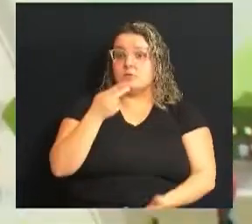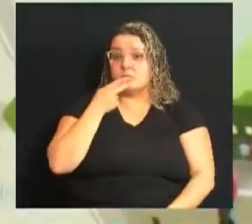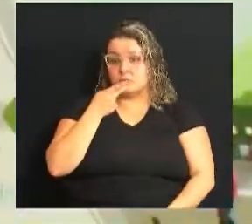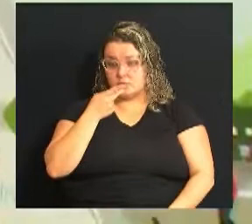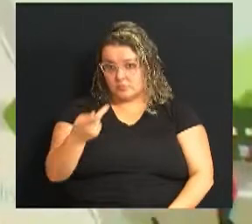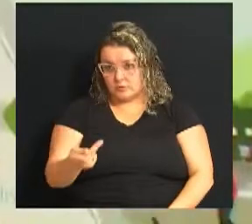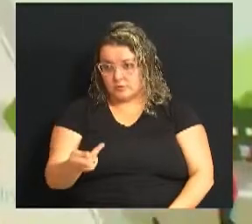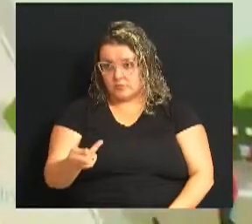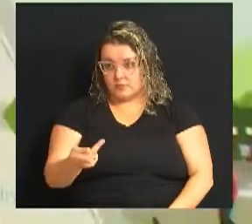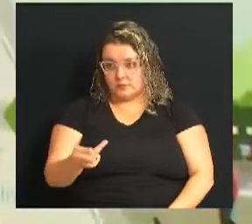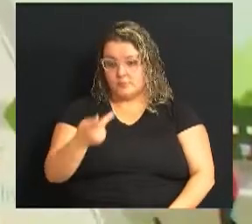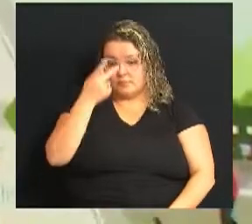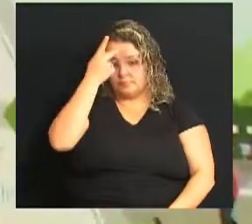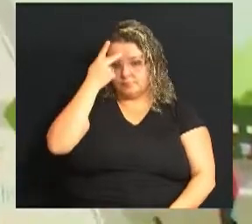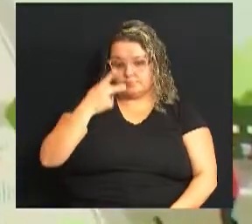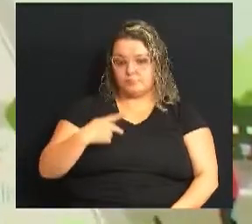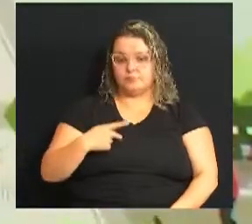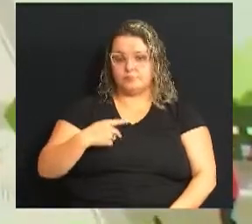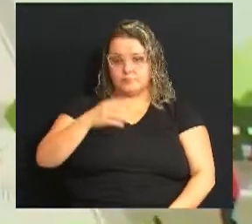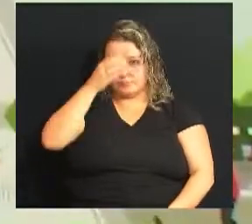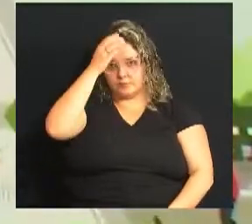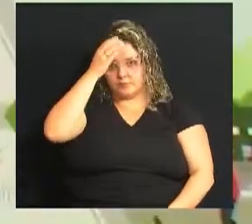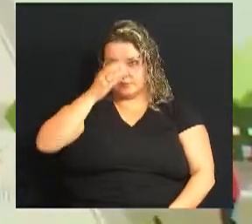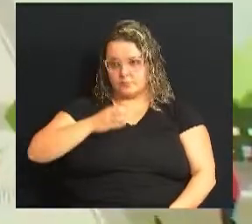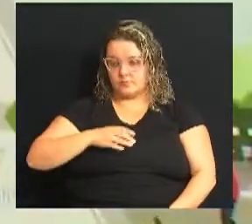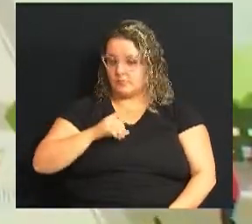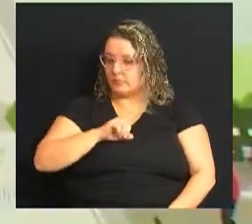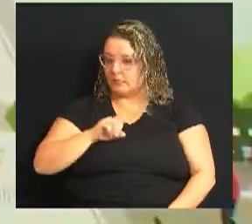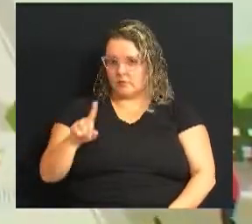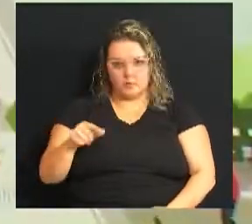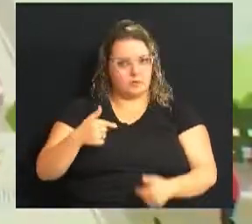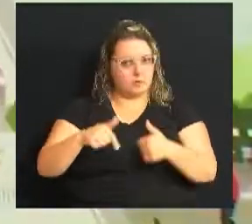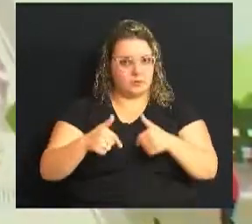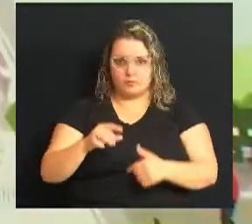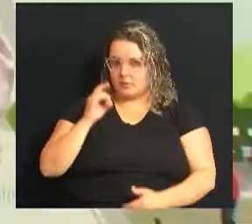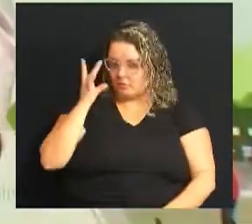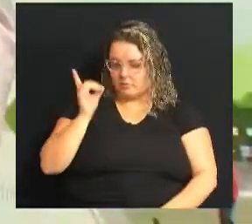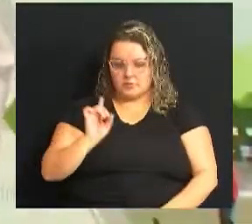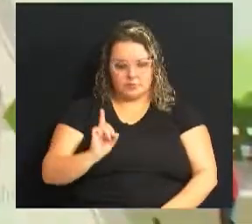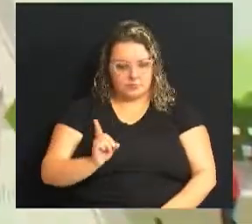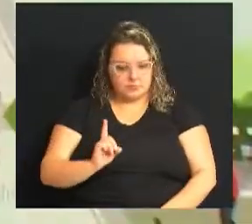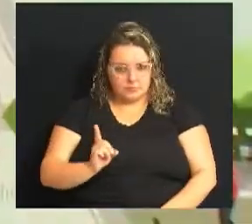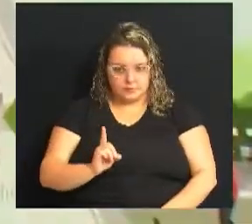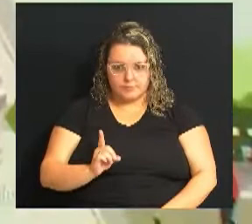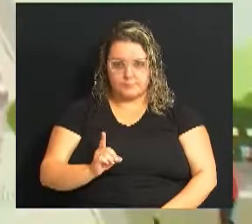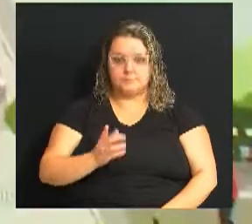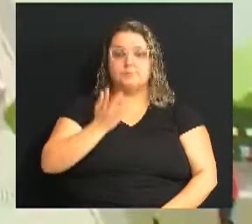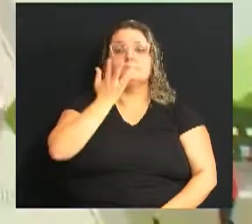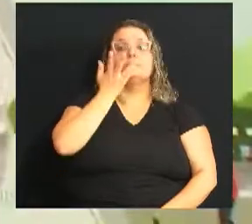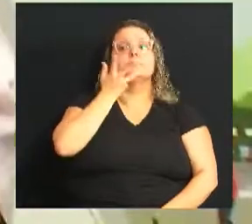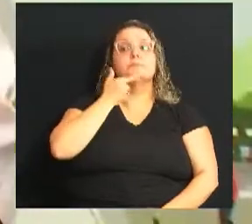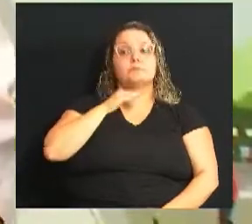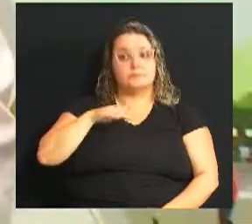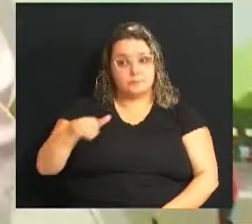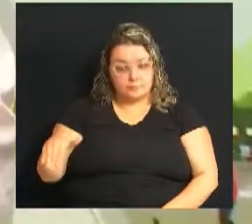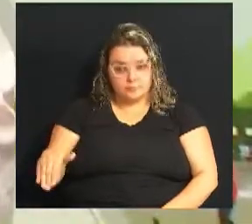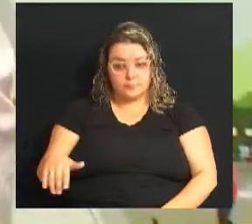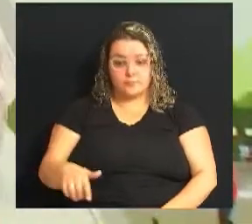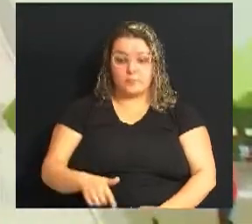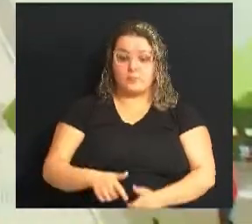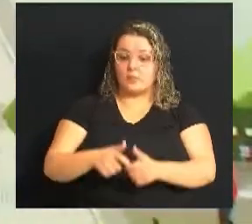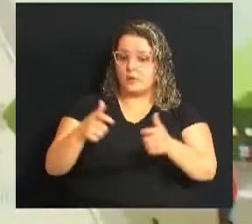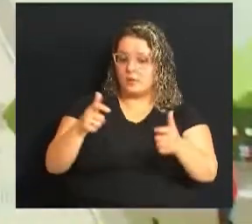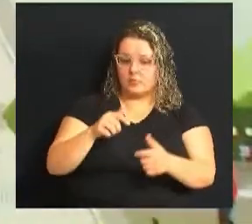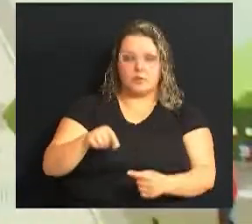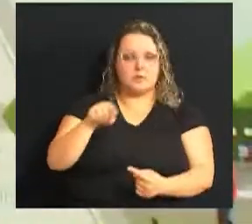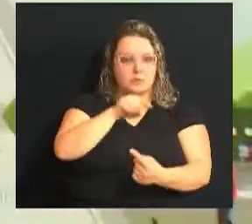o próprio cidadão. Não é um trabalho fácil, a criança é o maior alvo, porque